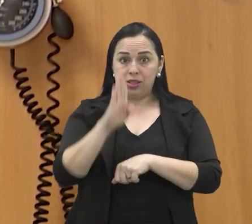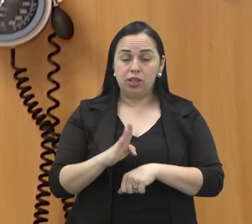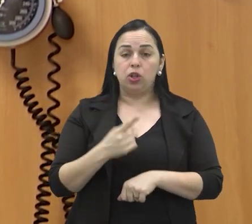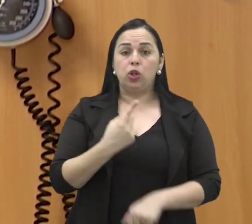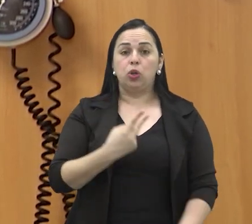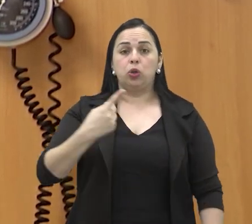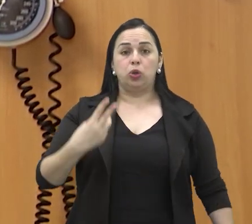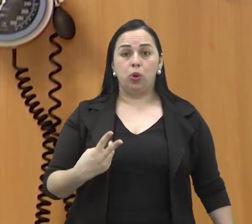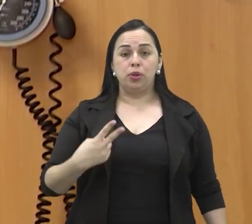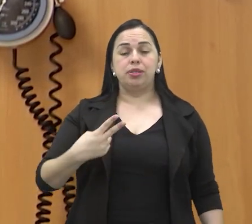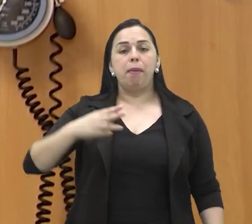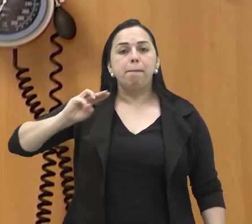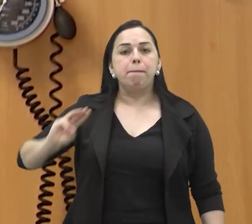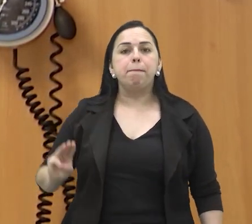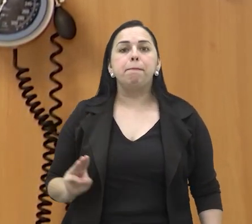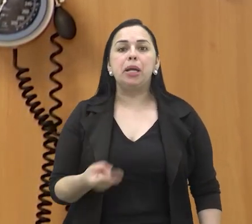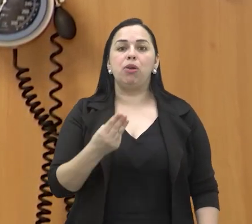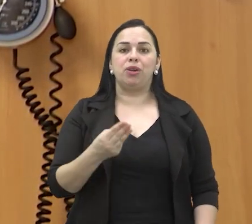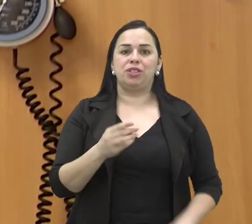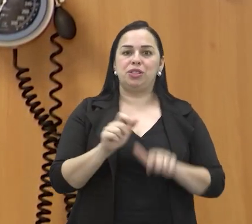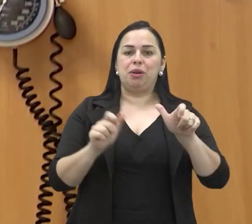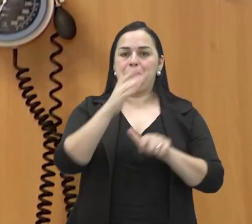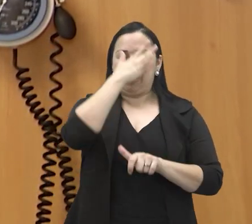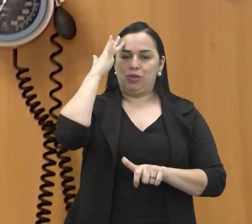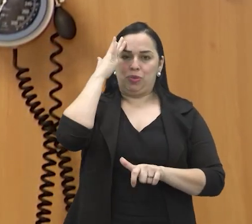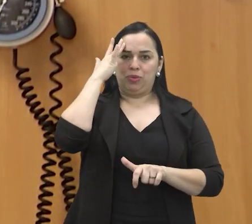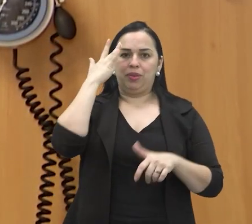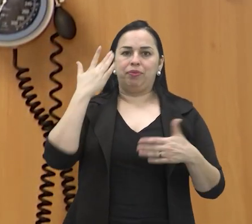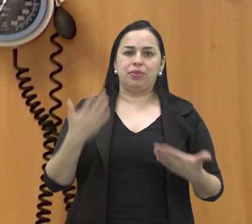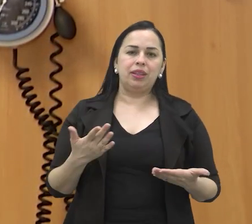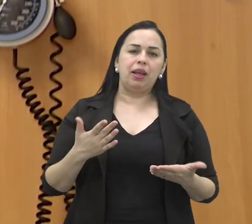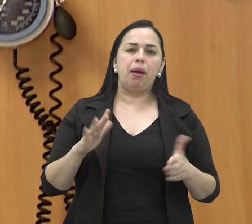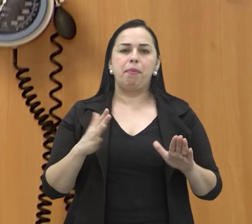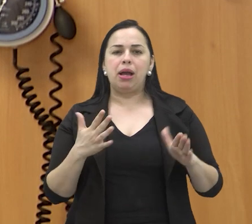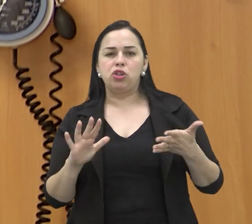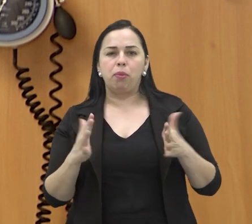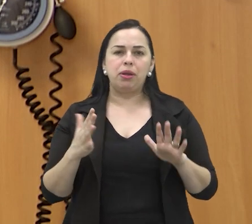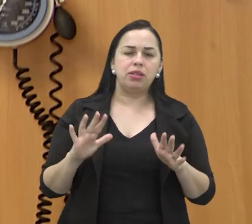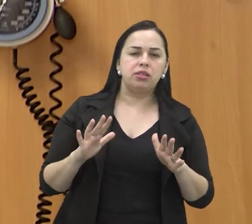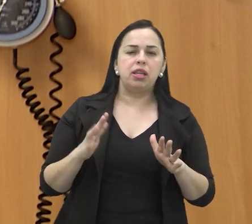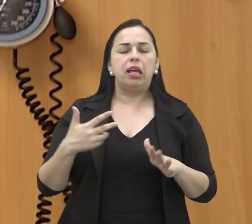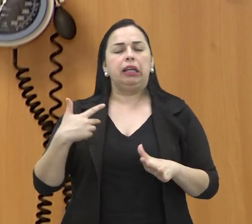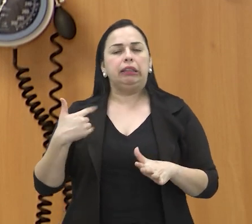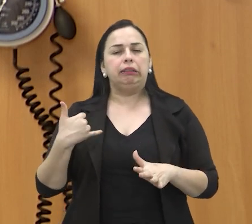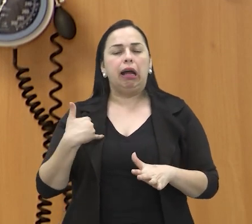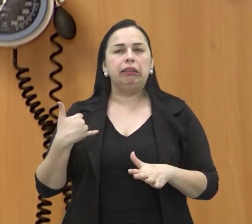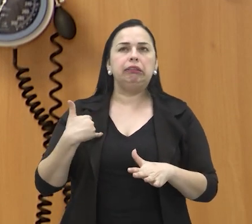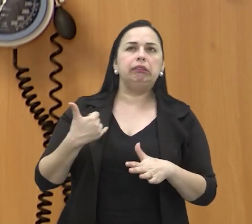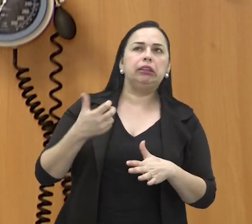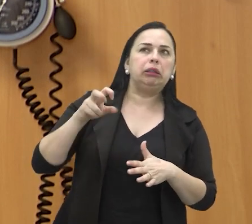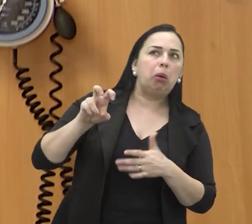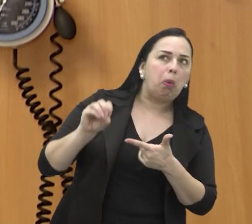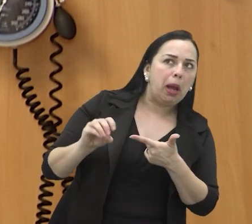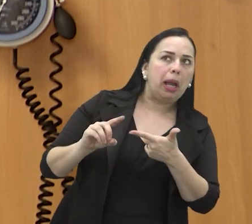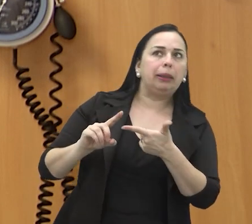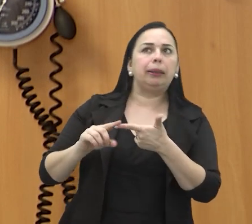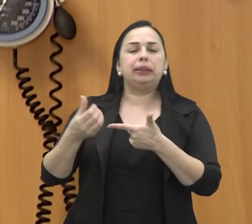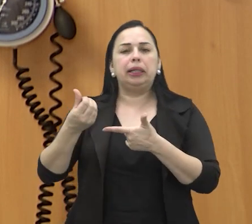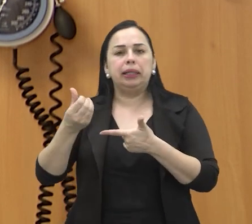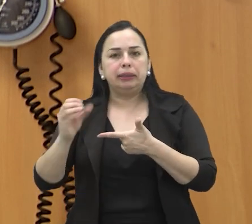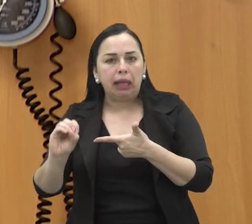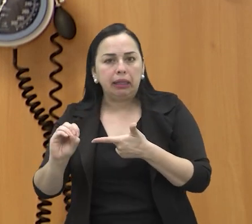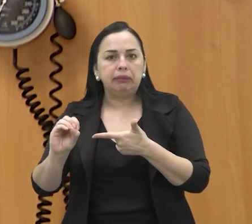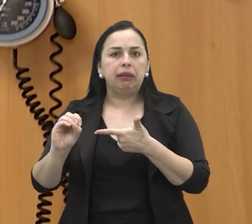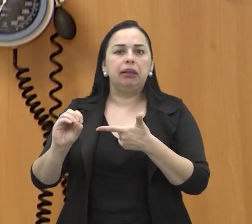tipo 2 era esperado na 5ª, 6ª década de vida. Hoje em dia nós temos aí adolescentes, por incrível que pareça, e adultos jovens já caminhando